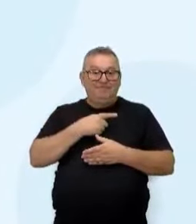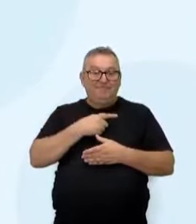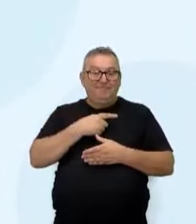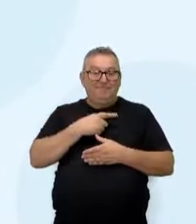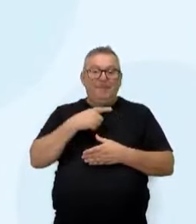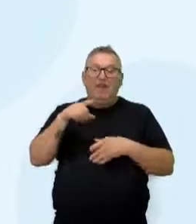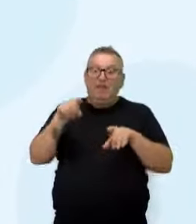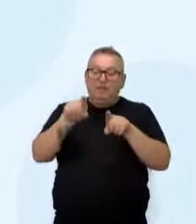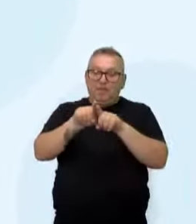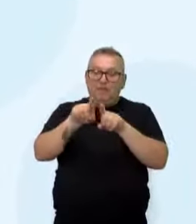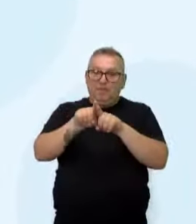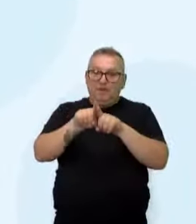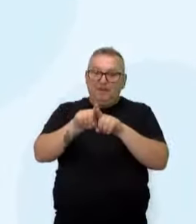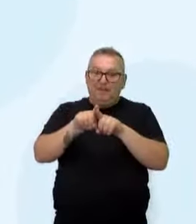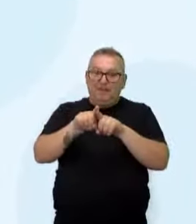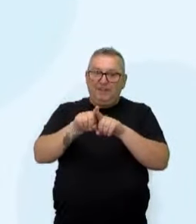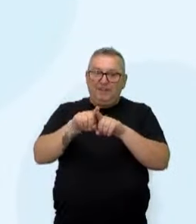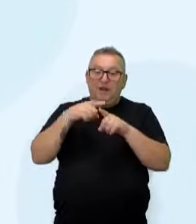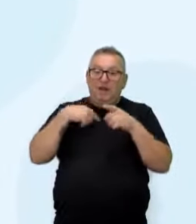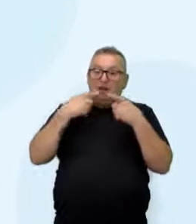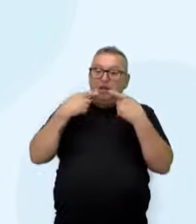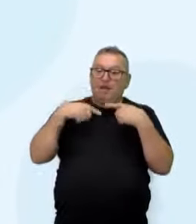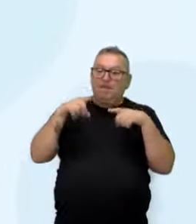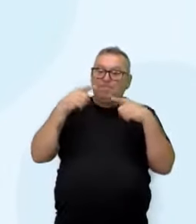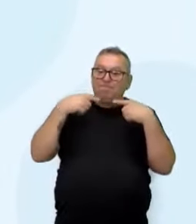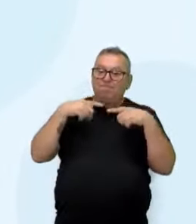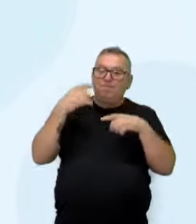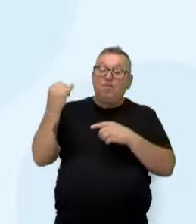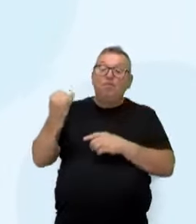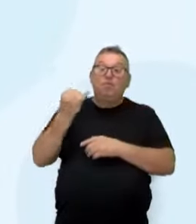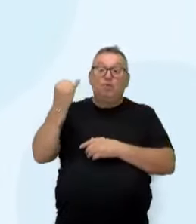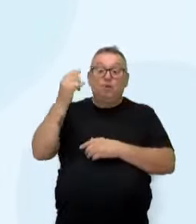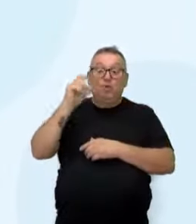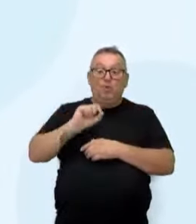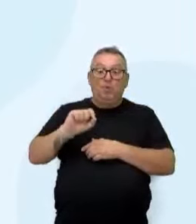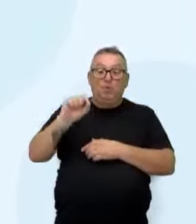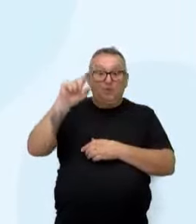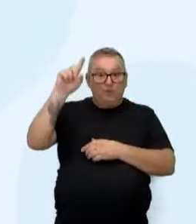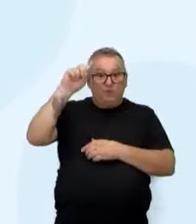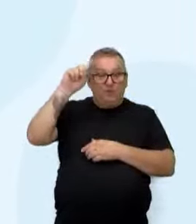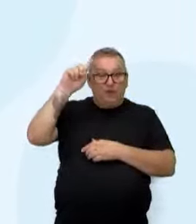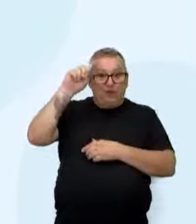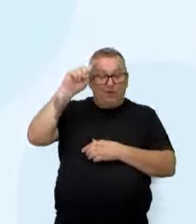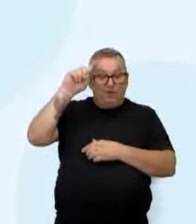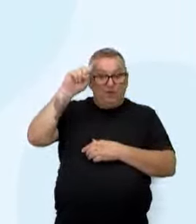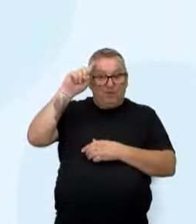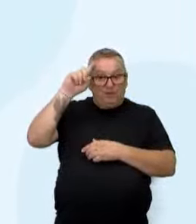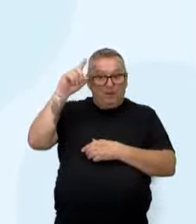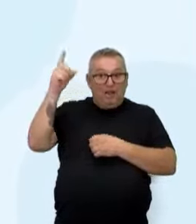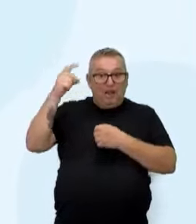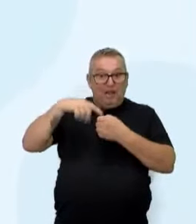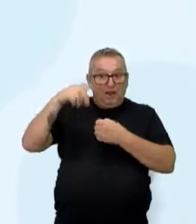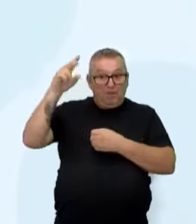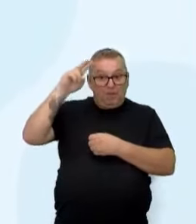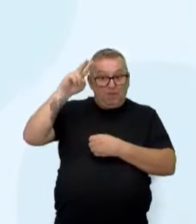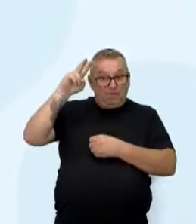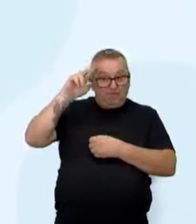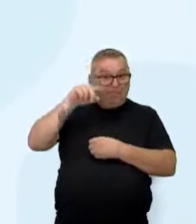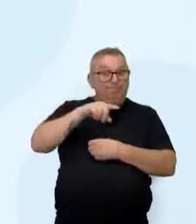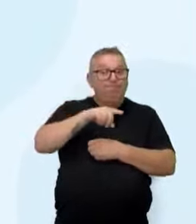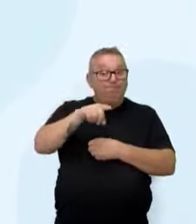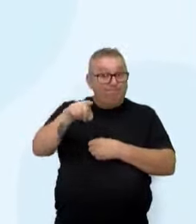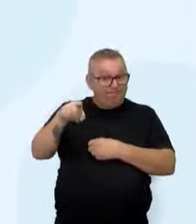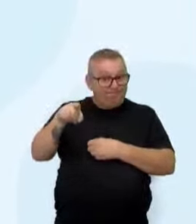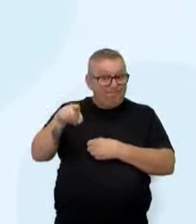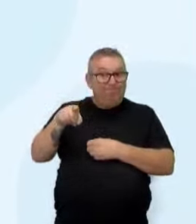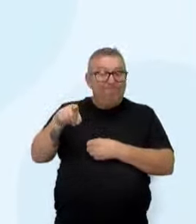acolhida, inclusive, eu queria retomar a importância do nosso diário de bordo. Então, gestores, eu sei que